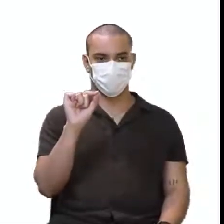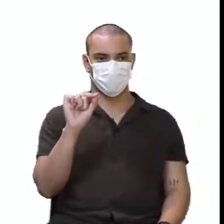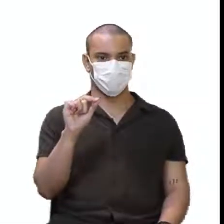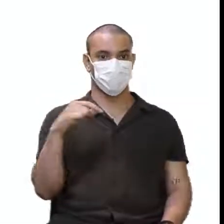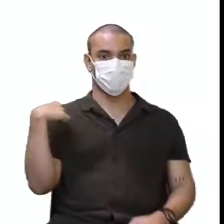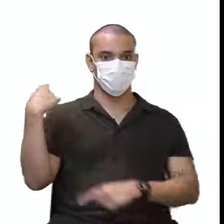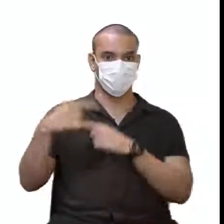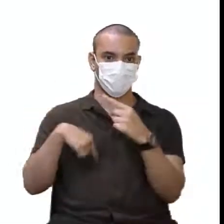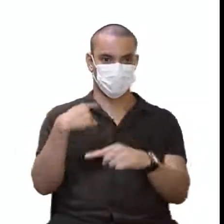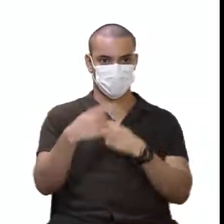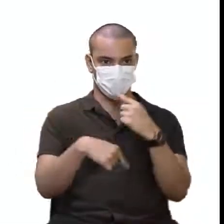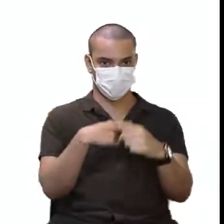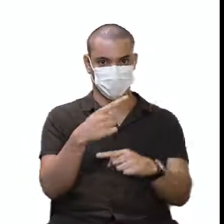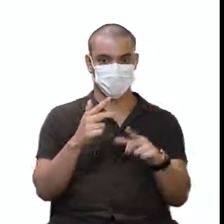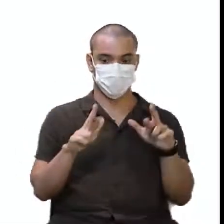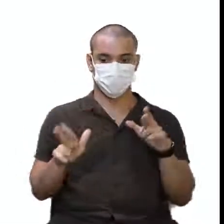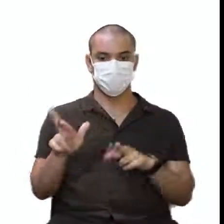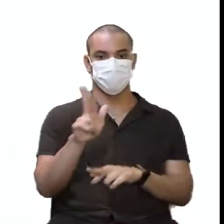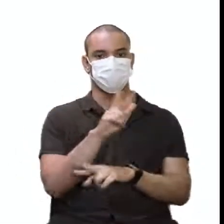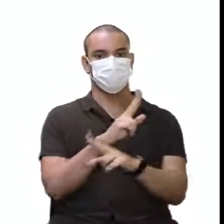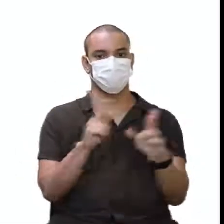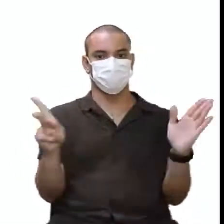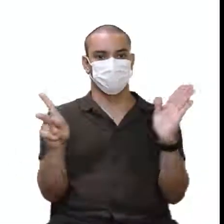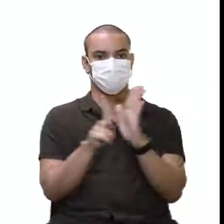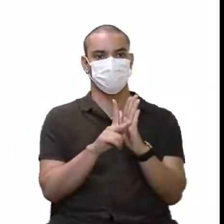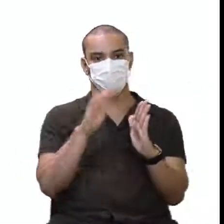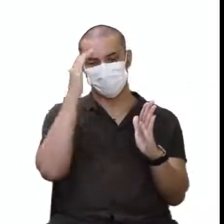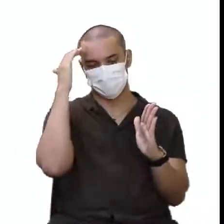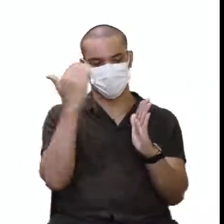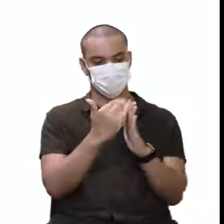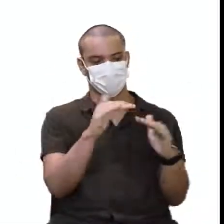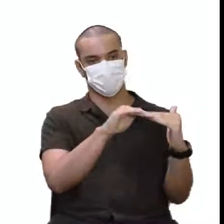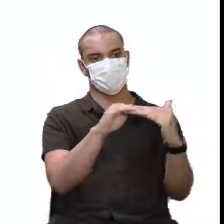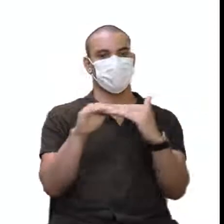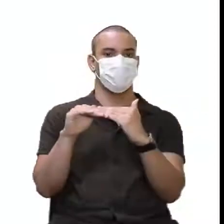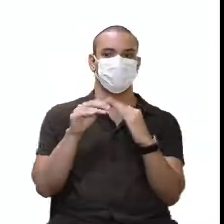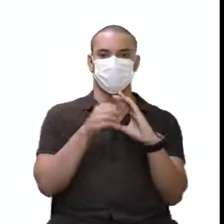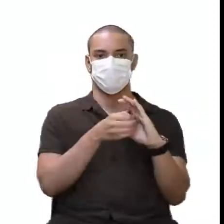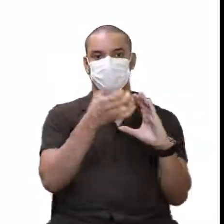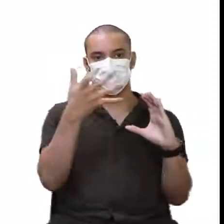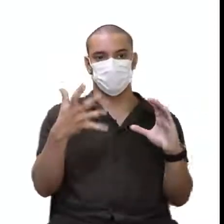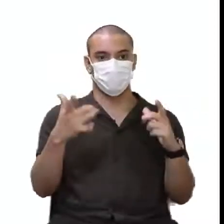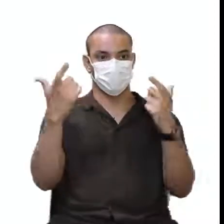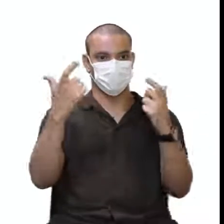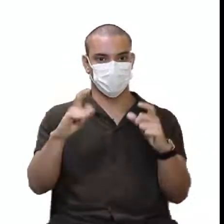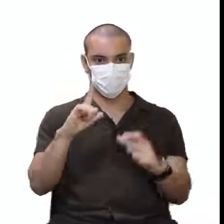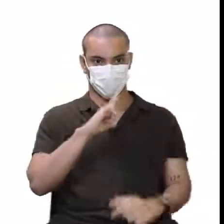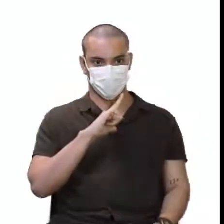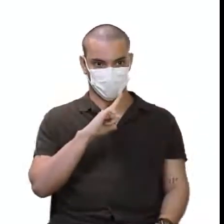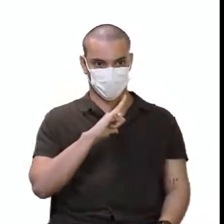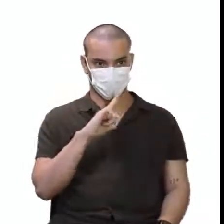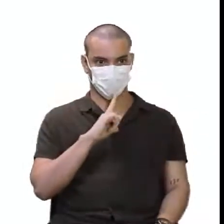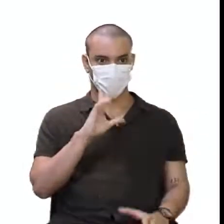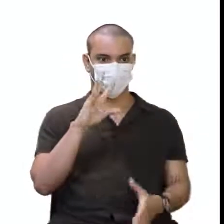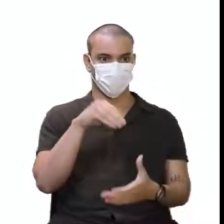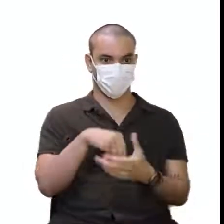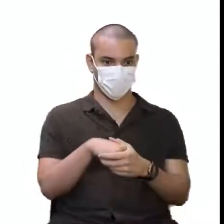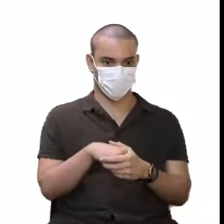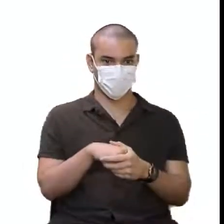nas gerações, diferentes padrões de características, onde ele tinha no